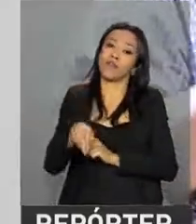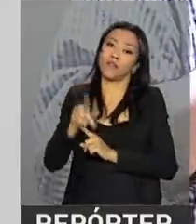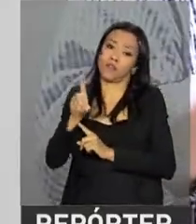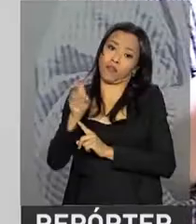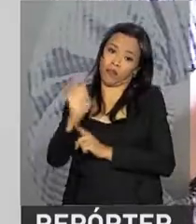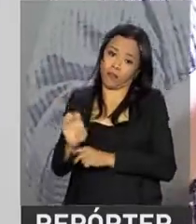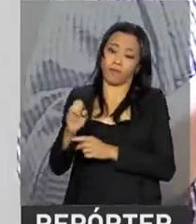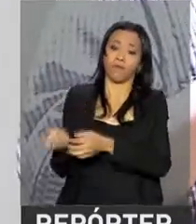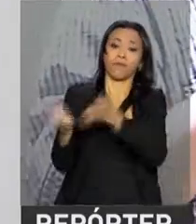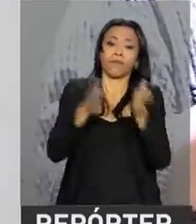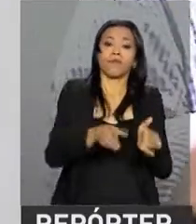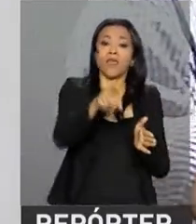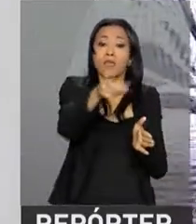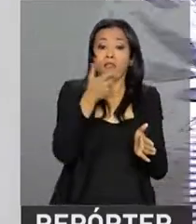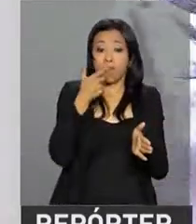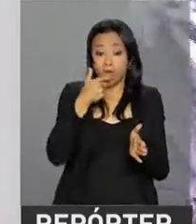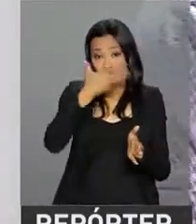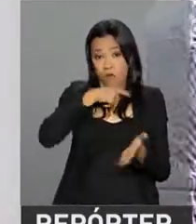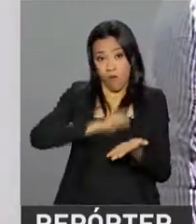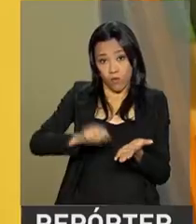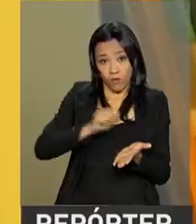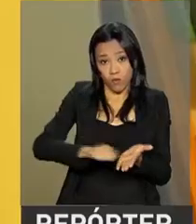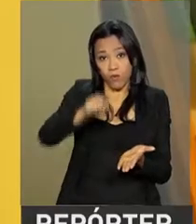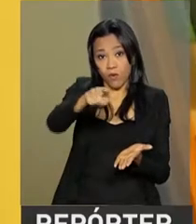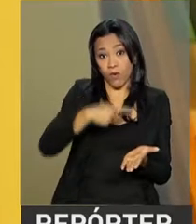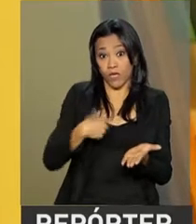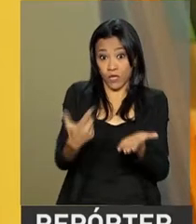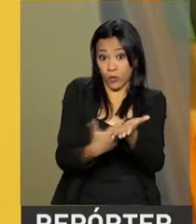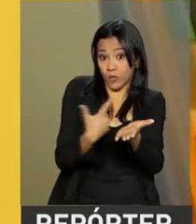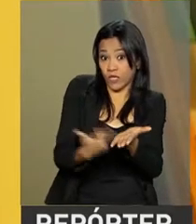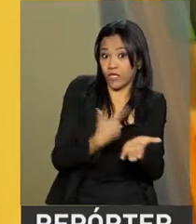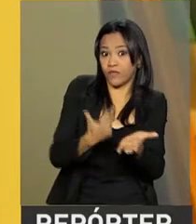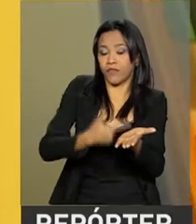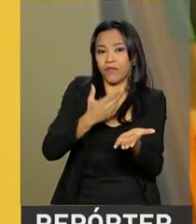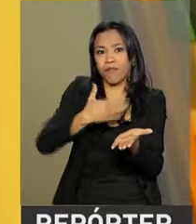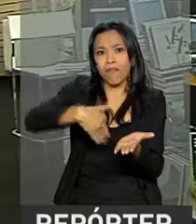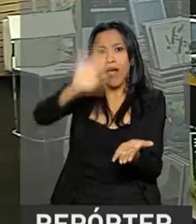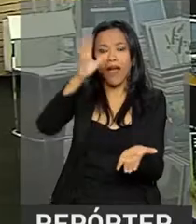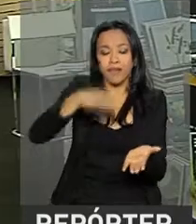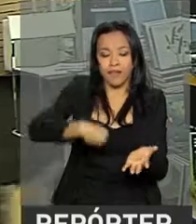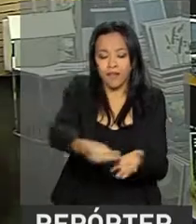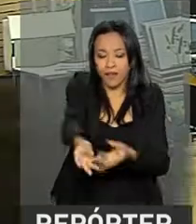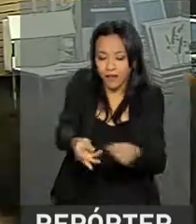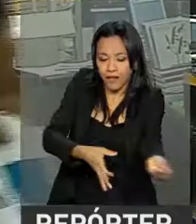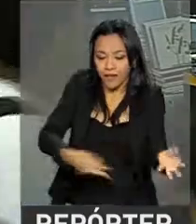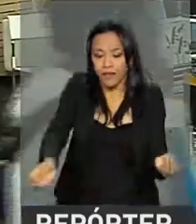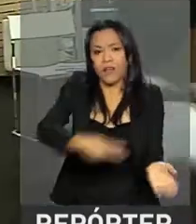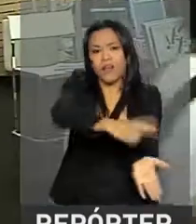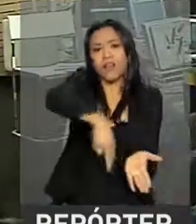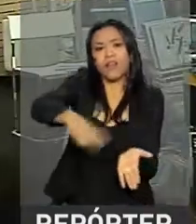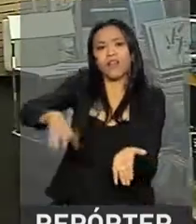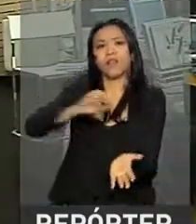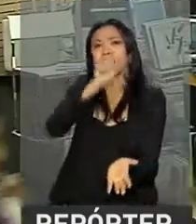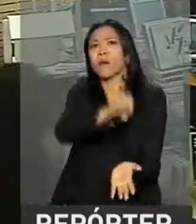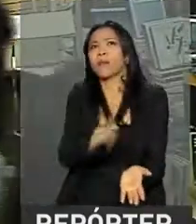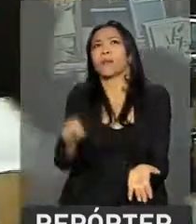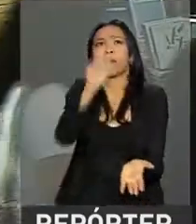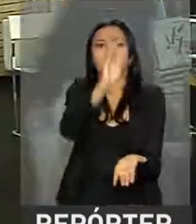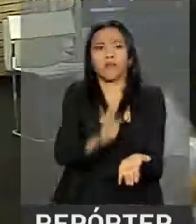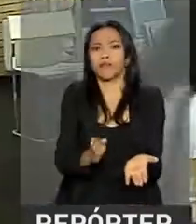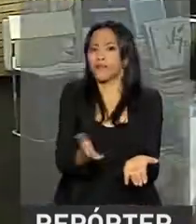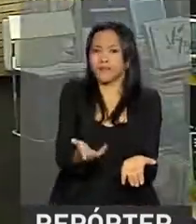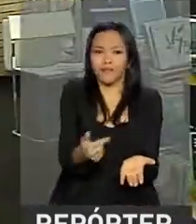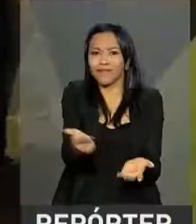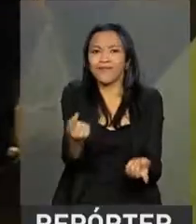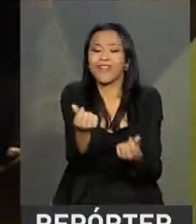escritor, saber que o Programa Nacional do Livro Didático torna suas obras mais acessíveis para pequenos leitores de todo o país, não